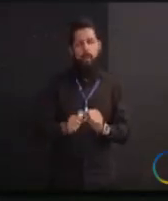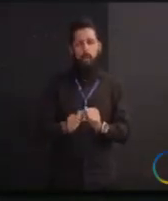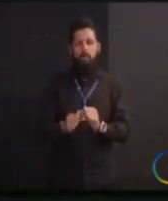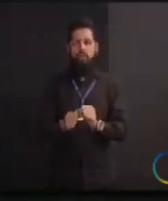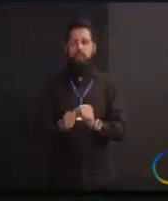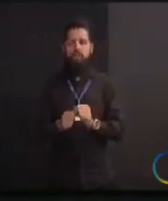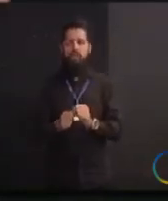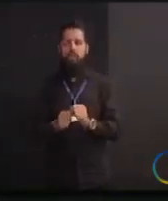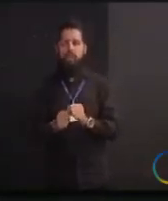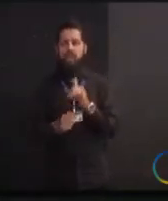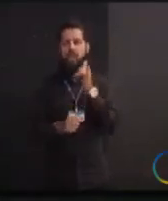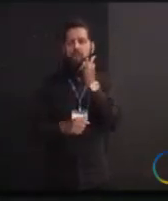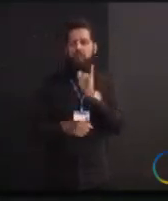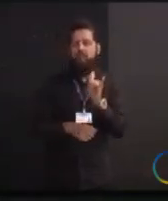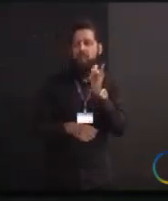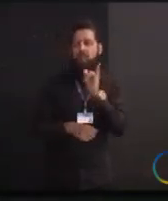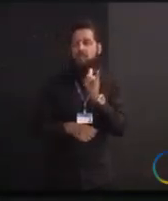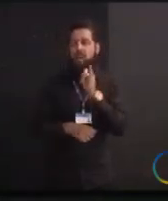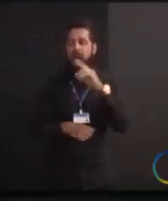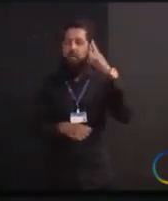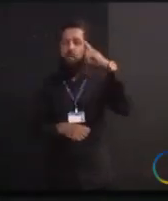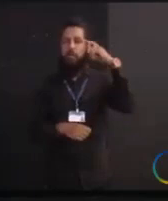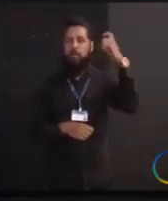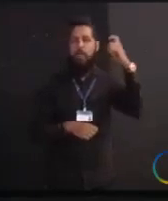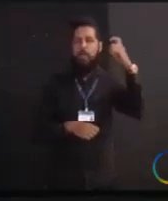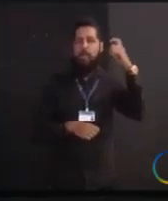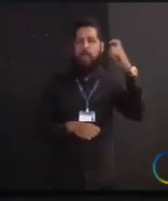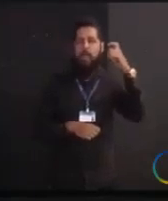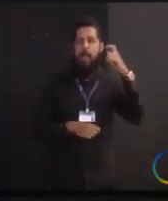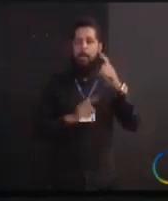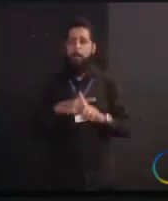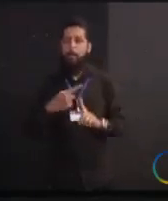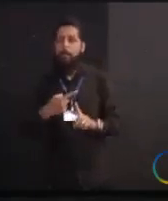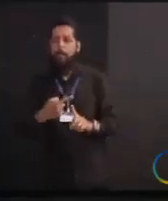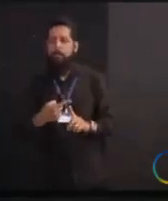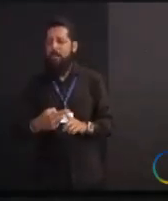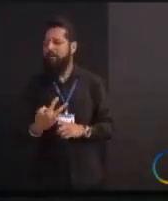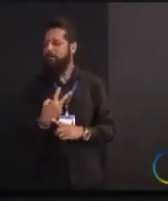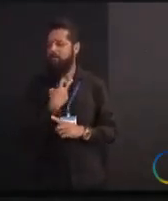que não silencie o que o outro também tem para nos dizer.